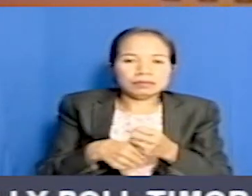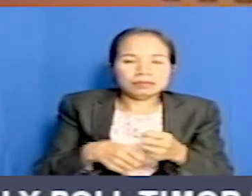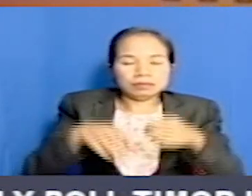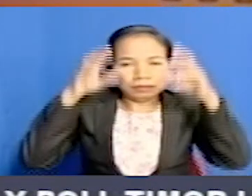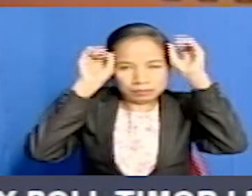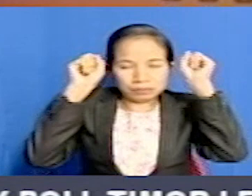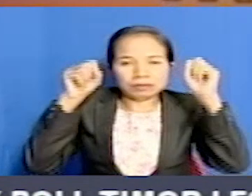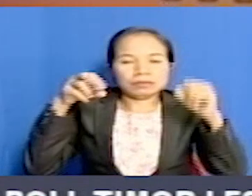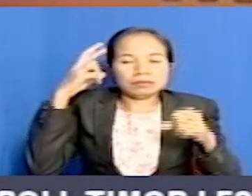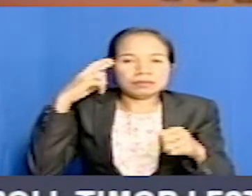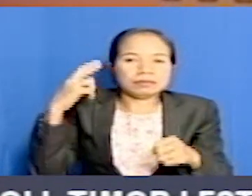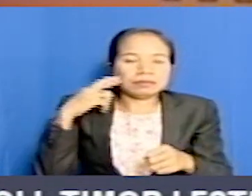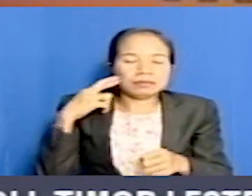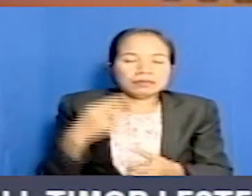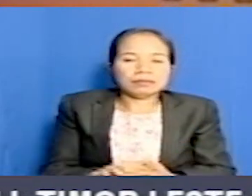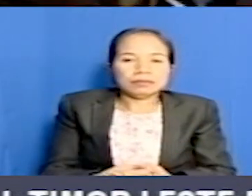da República Ramos Horta.